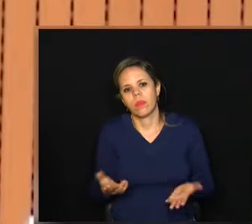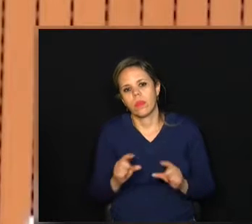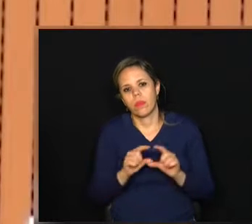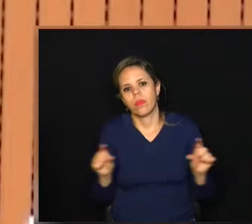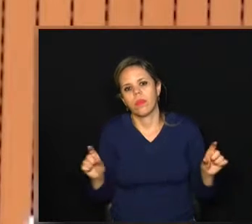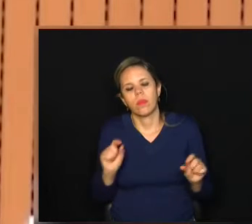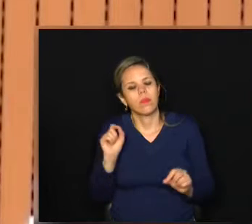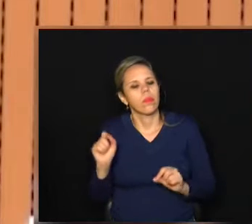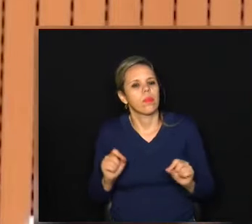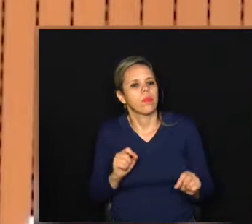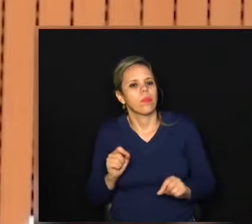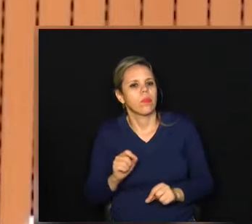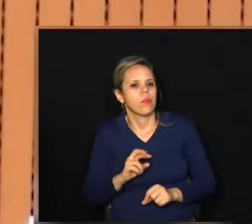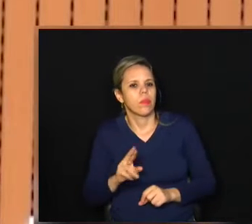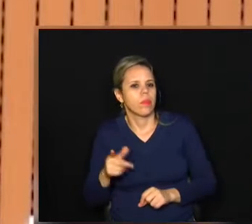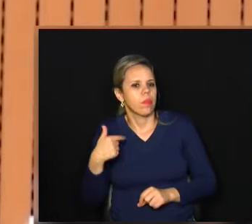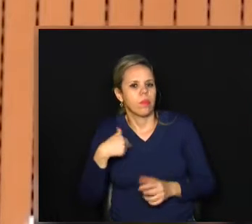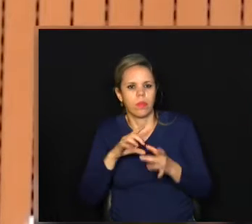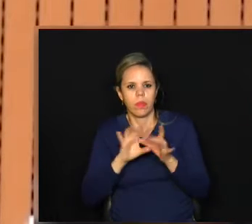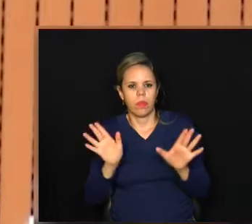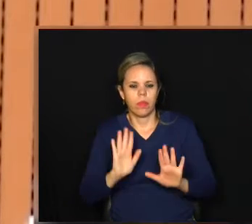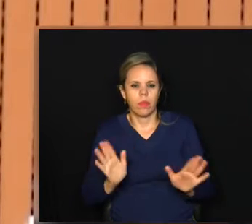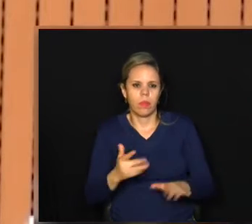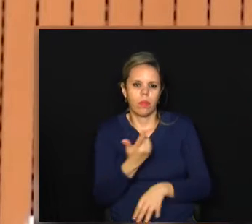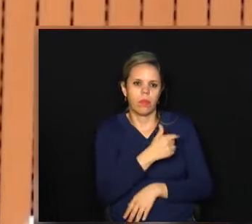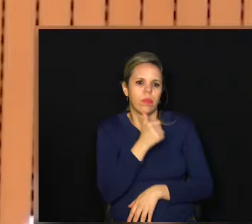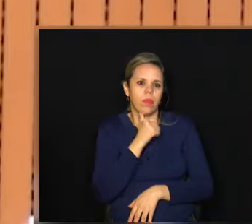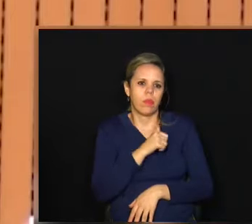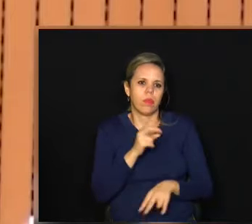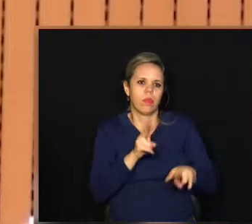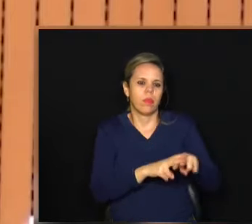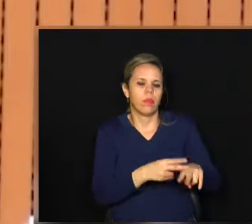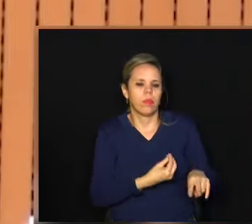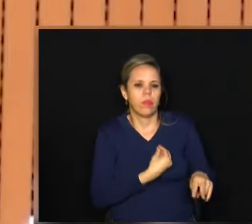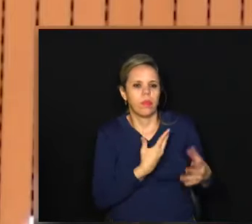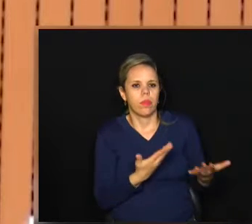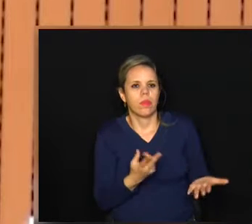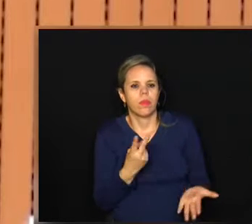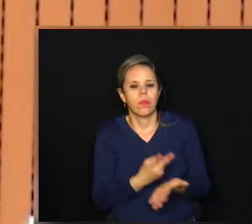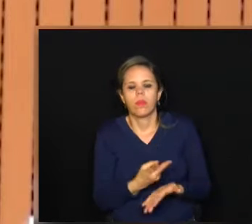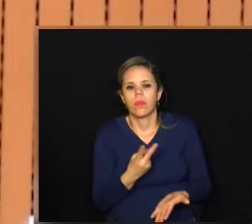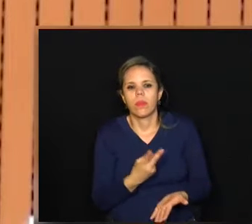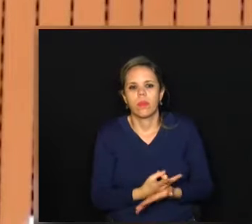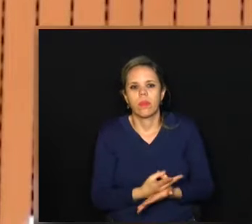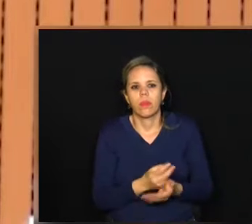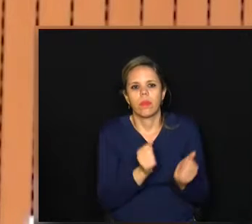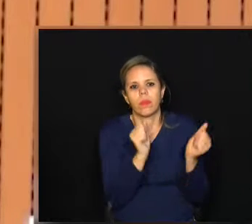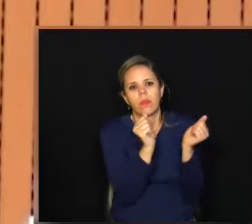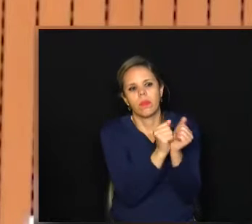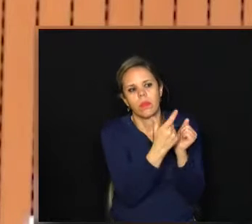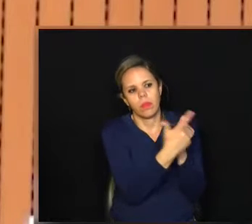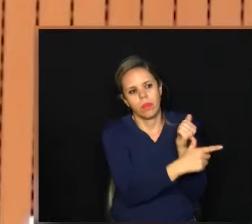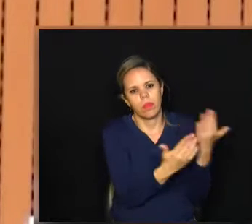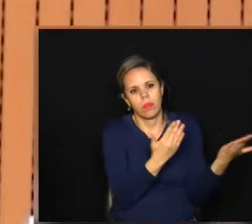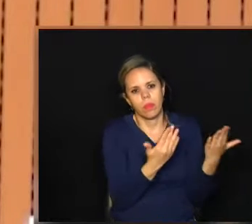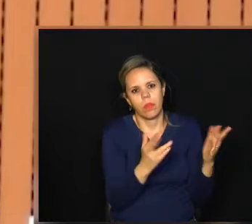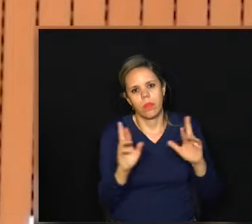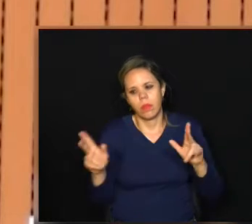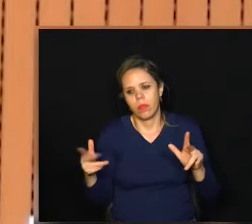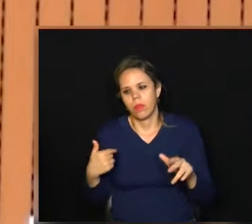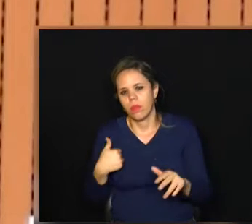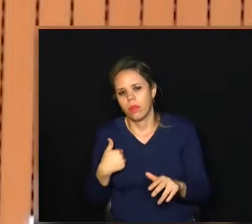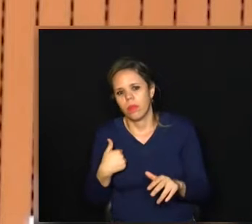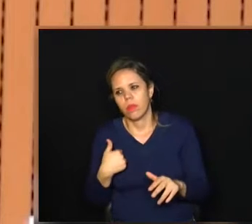frase: não sou livre enquanto outra mulher for prisioneira, mesmo que as correntes dela sejam diferentes das